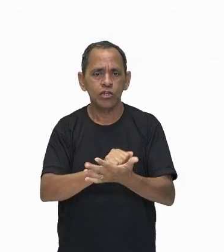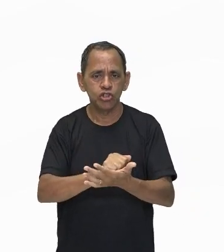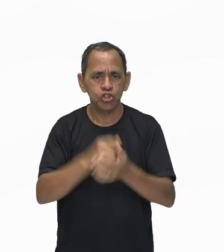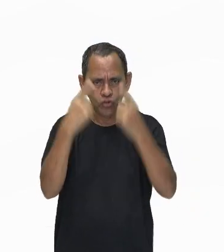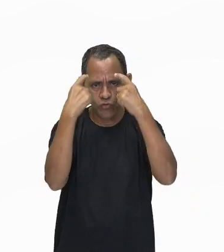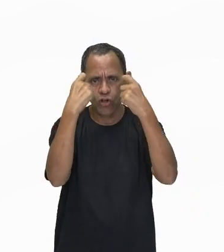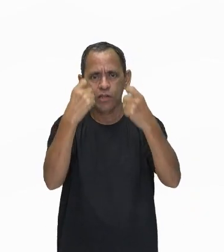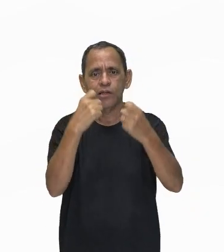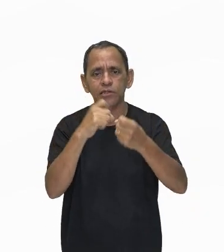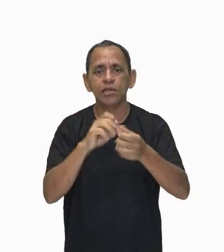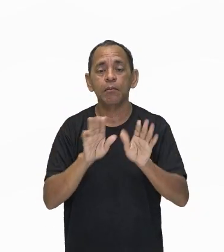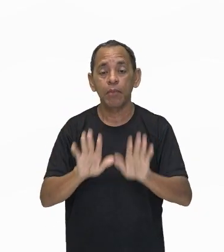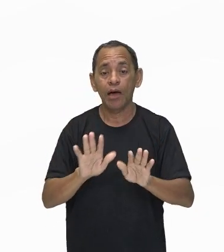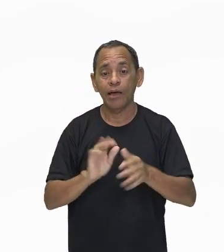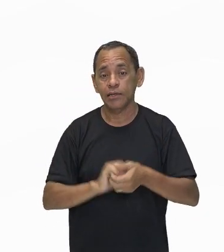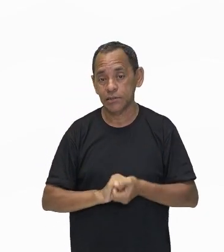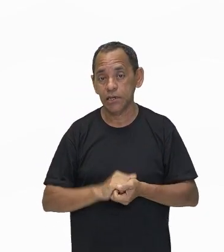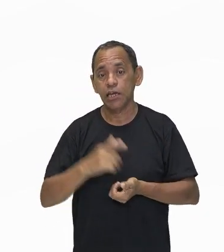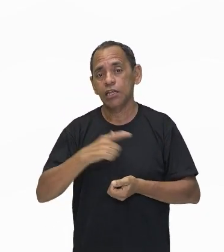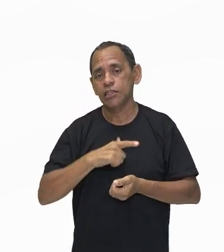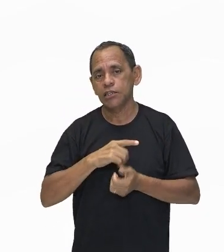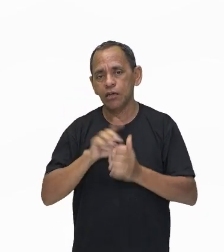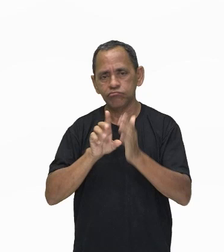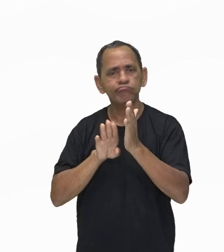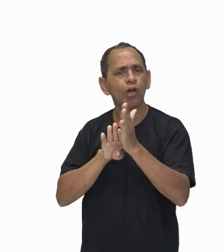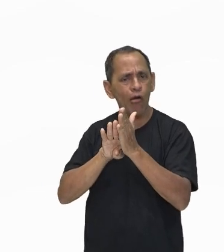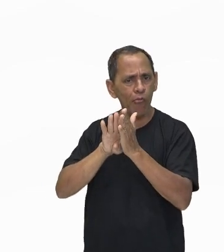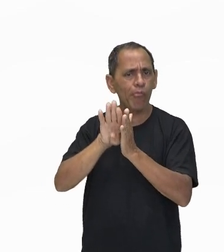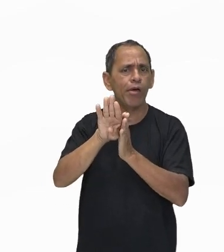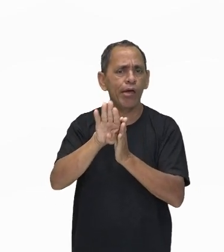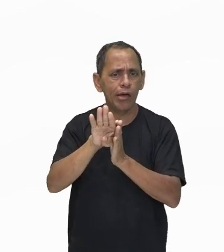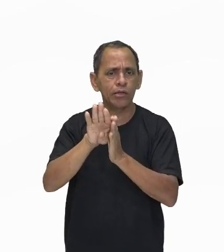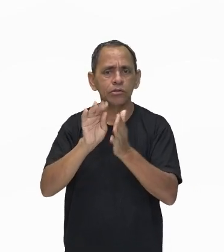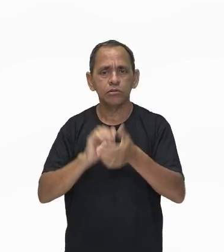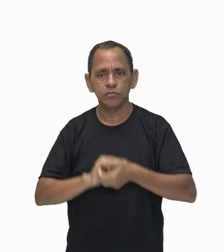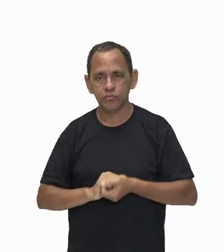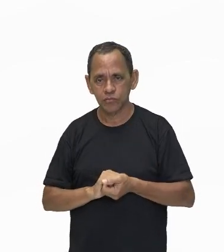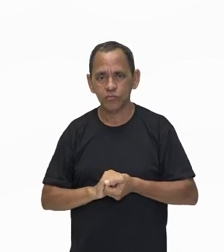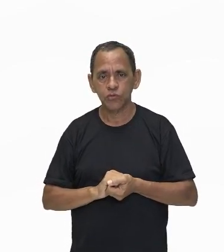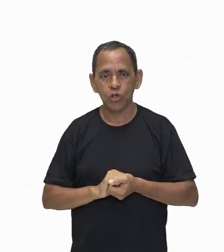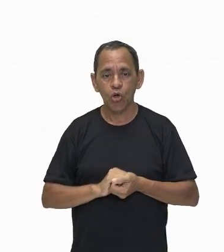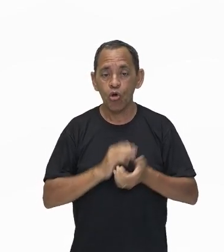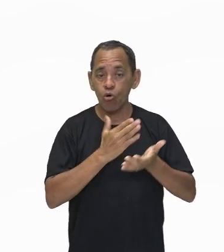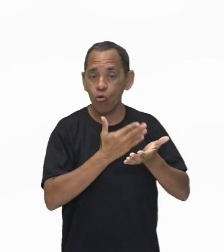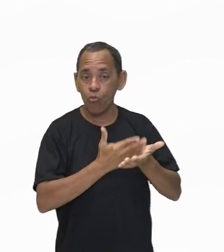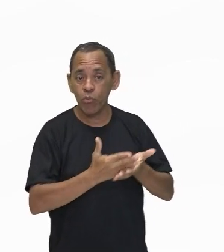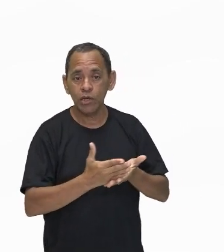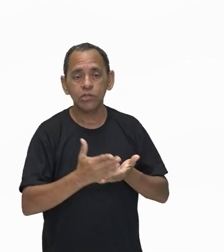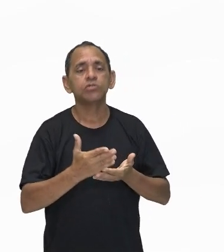atingiu o patamar nunca antes observado desde o início da série histórica em